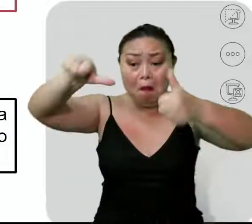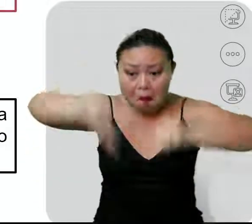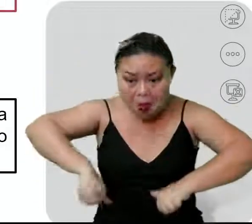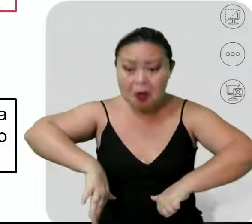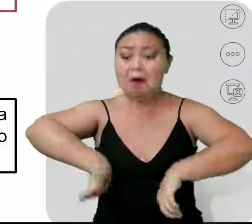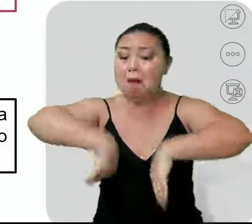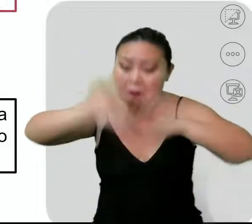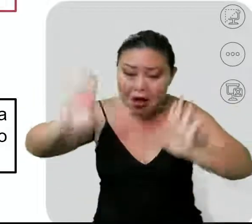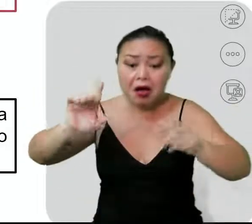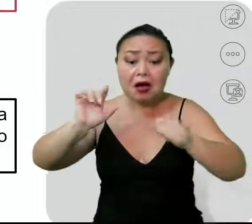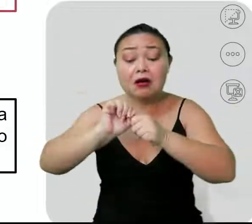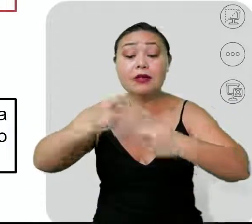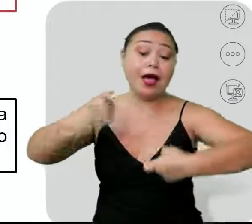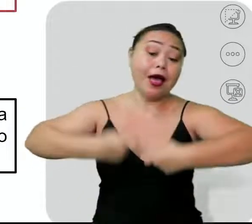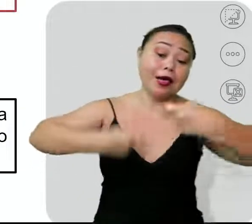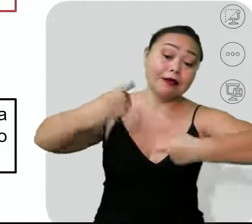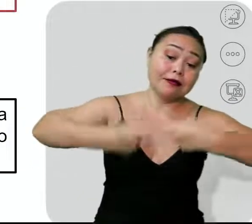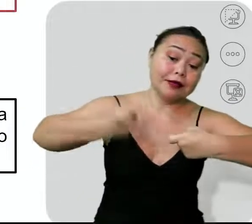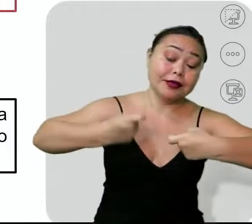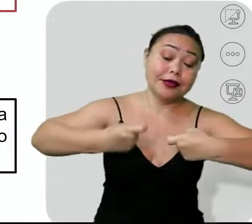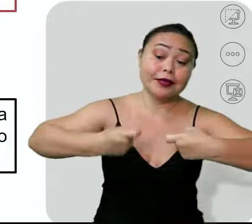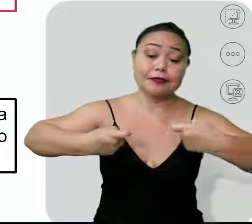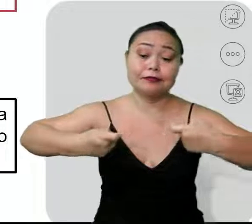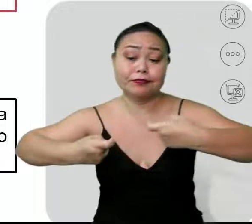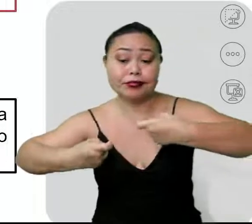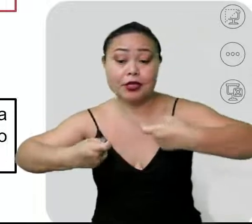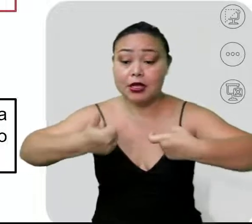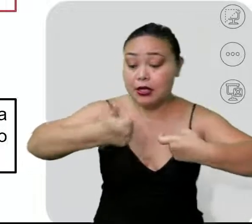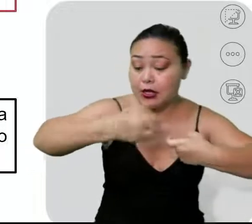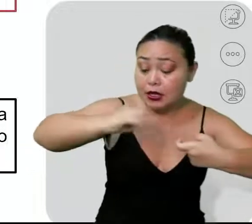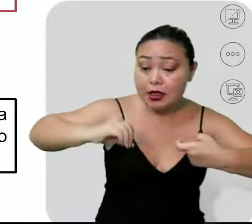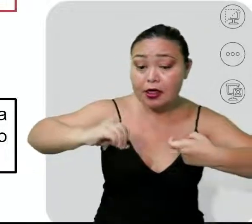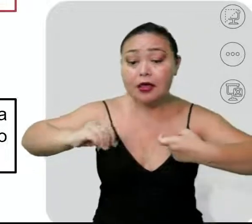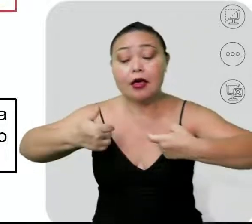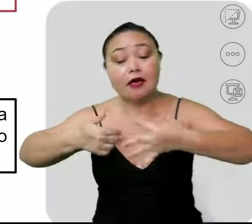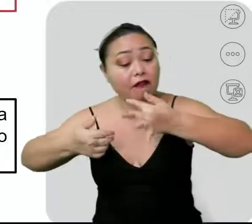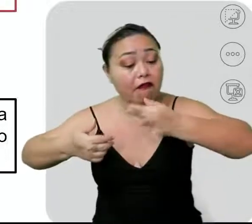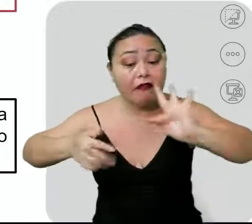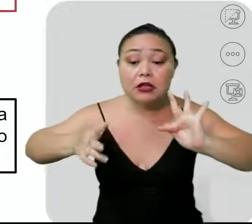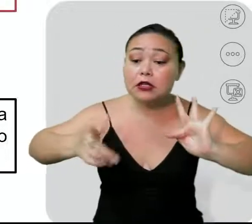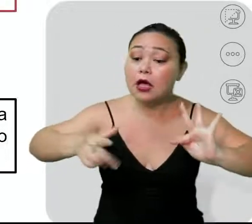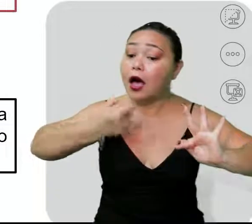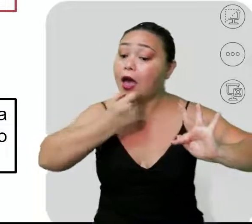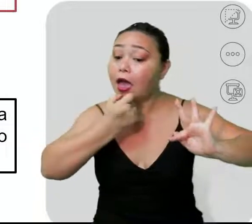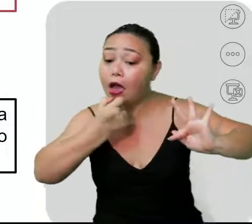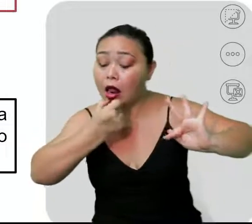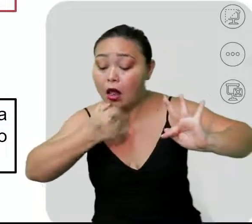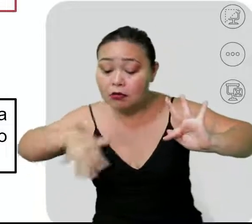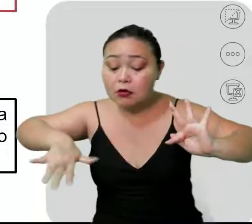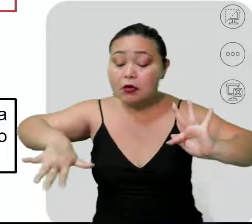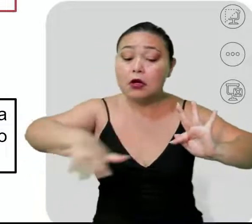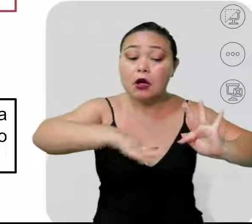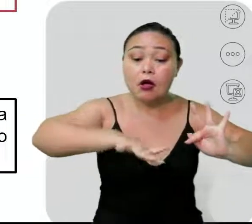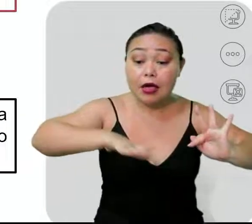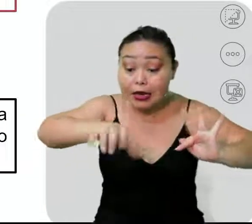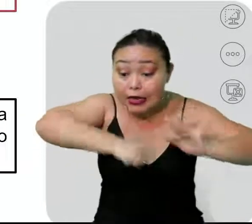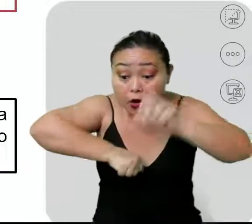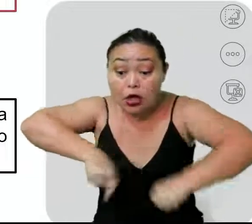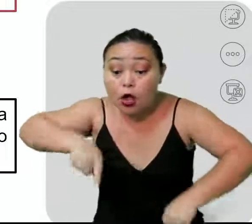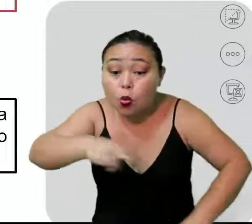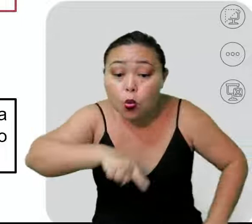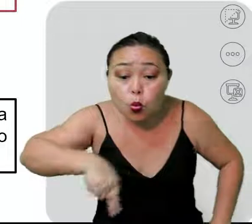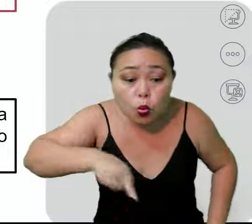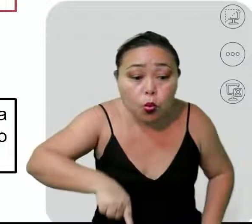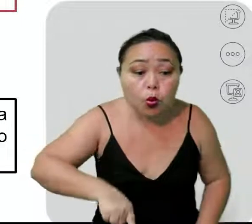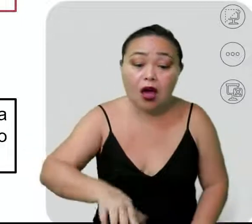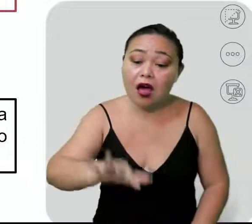eu terei a Guerra dos Cem Anos pronto entre França e a Inglaterra pela região de Flandres